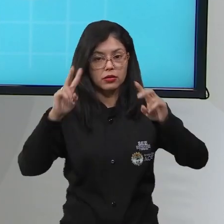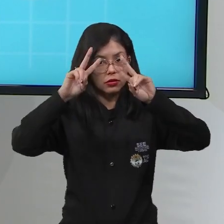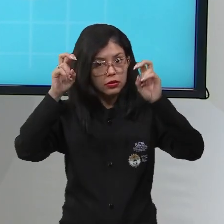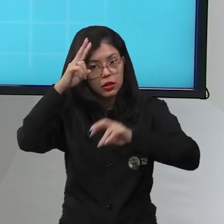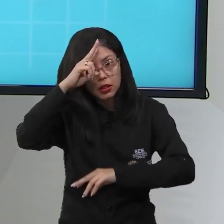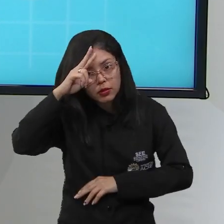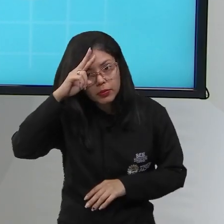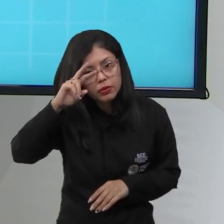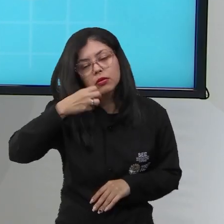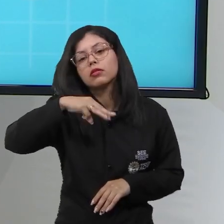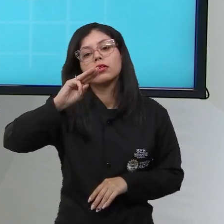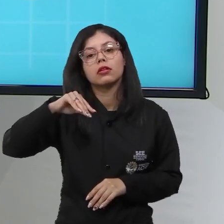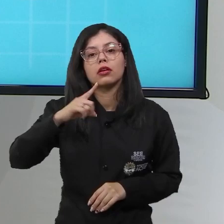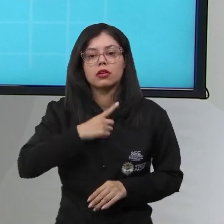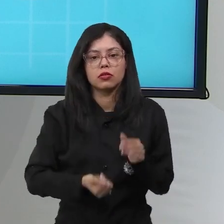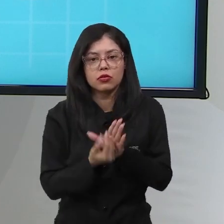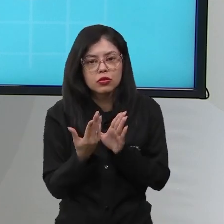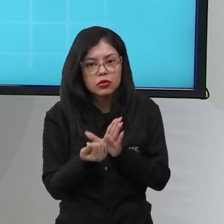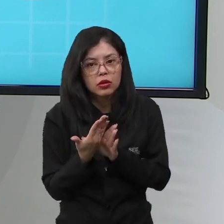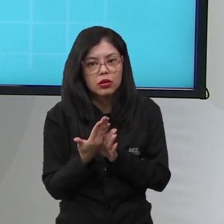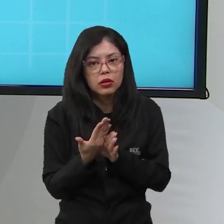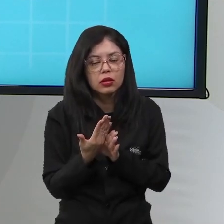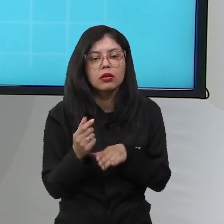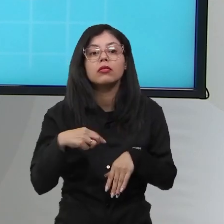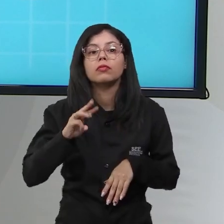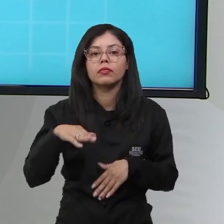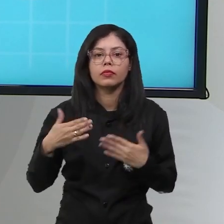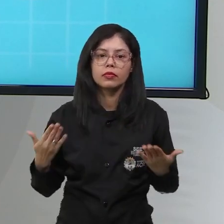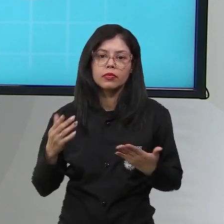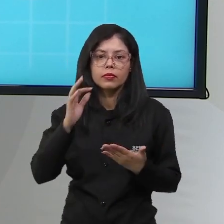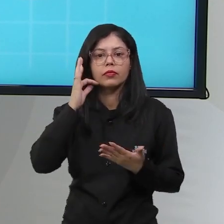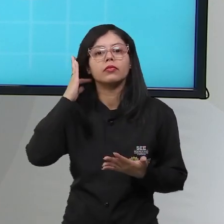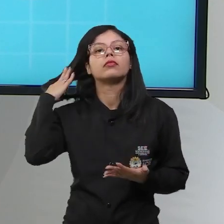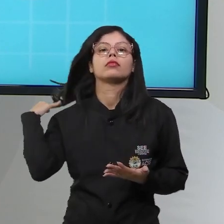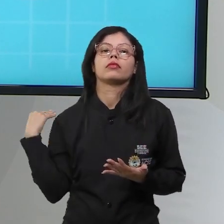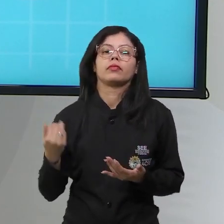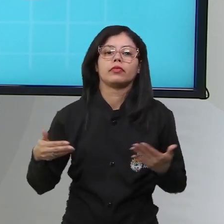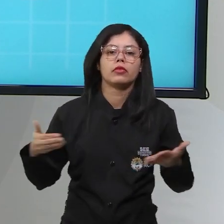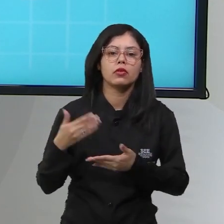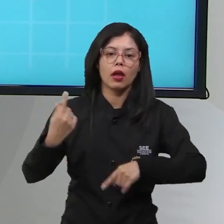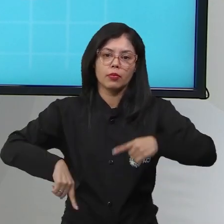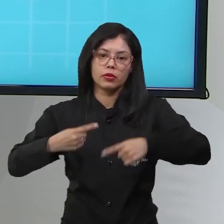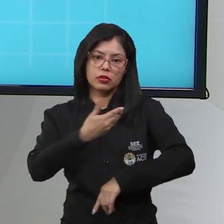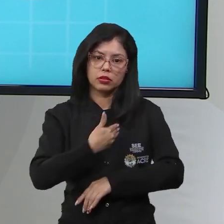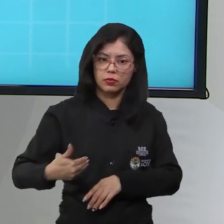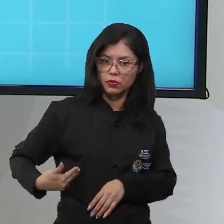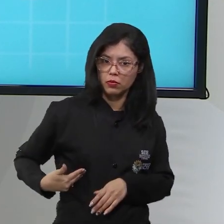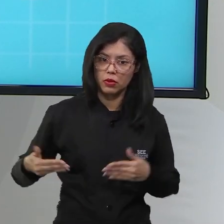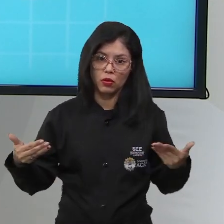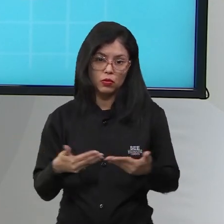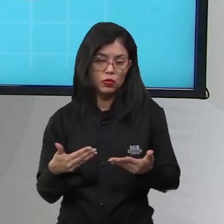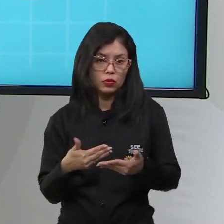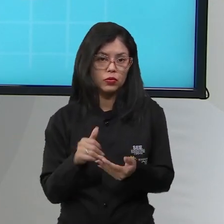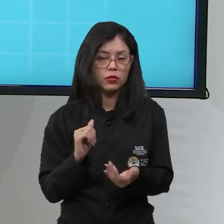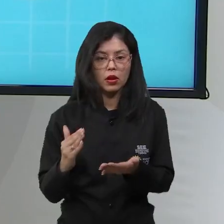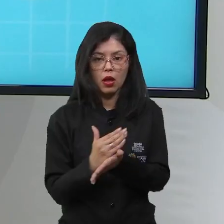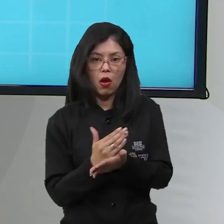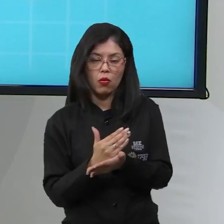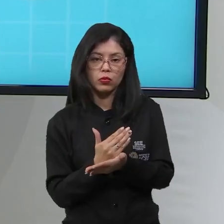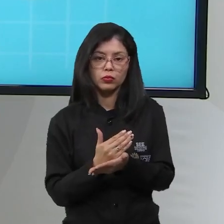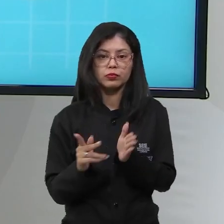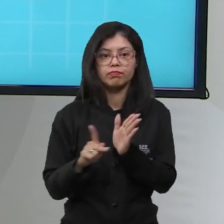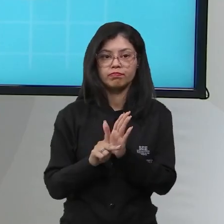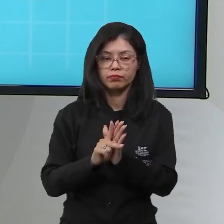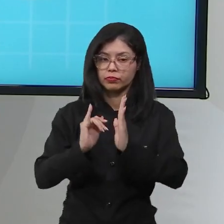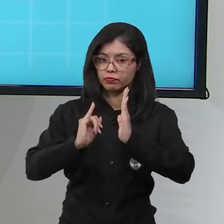retomando, quem é que gera isso? Quem é que produz? Habitualmente, as políticas públicas e alguns